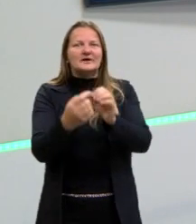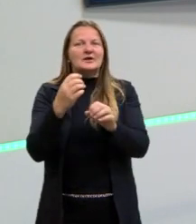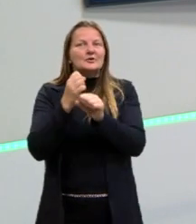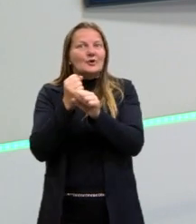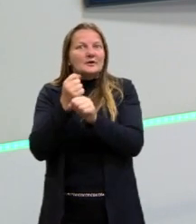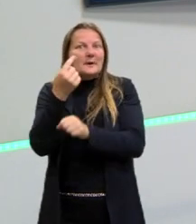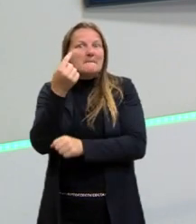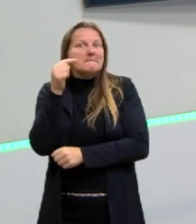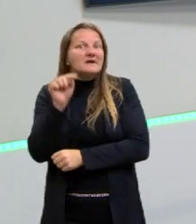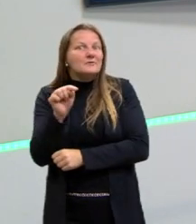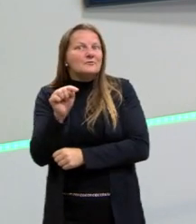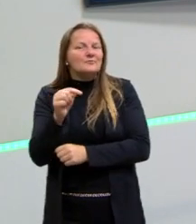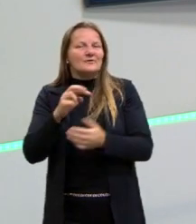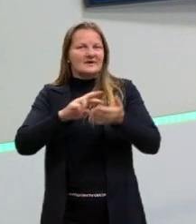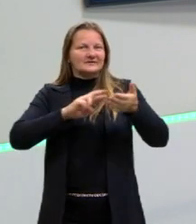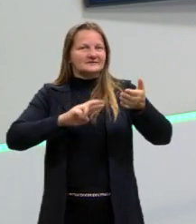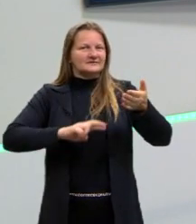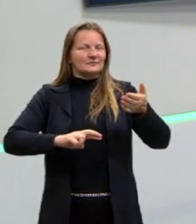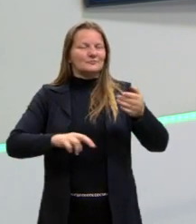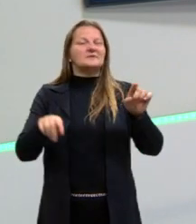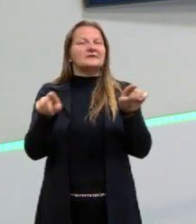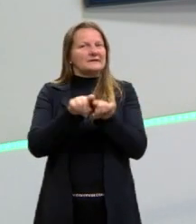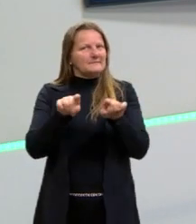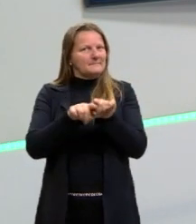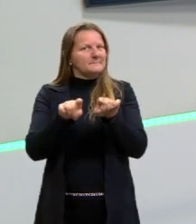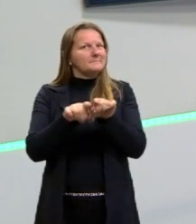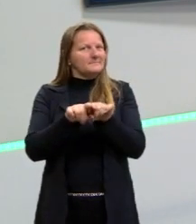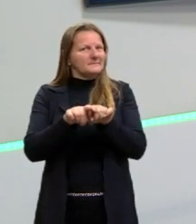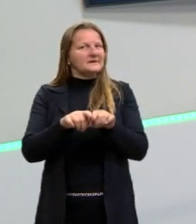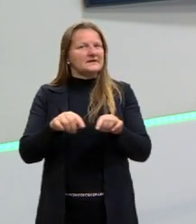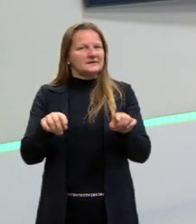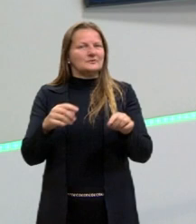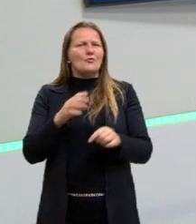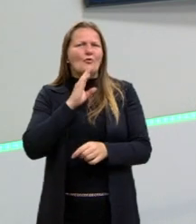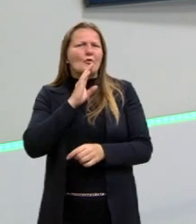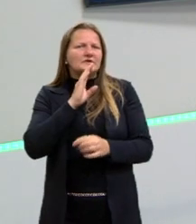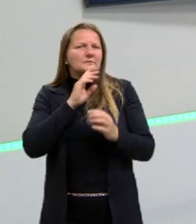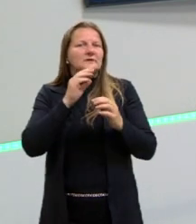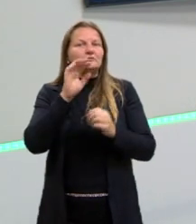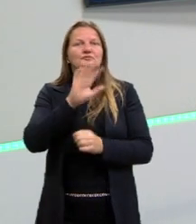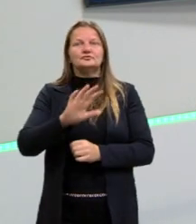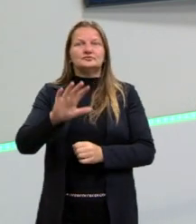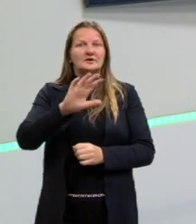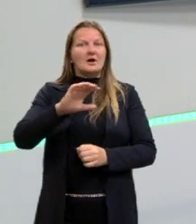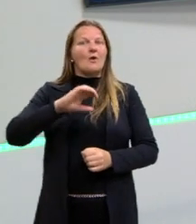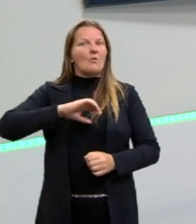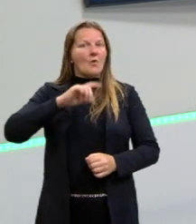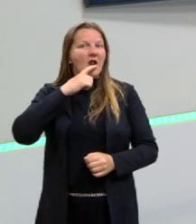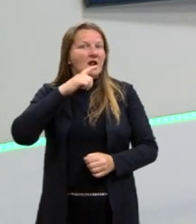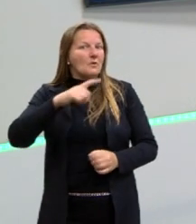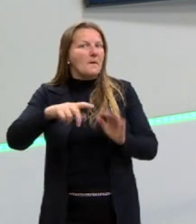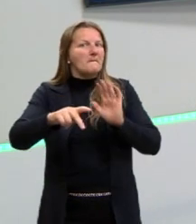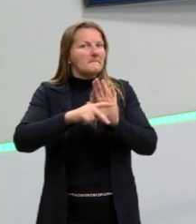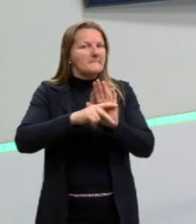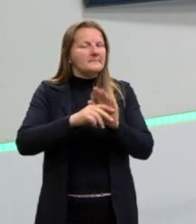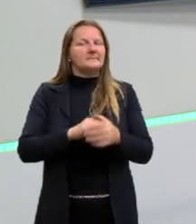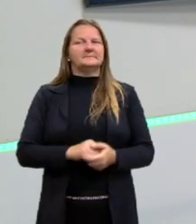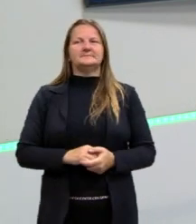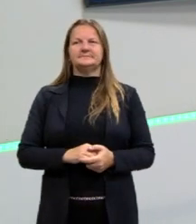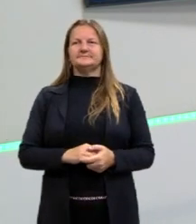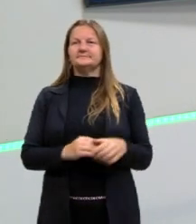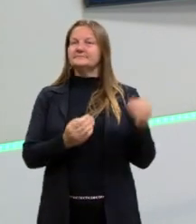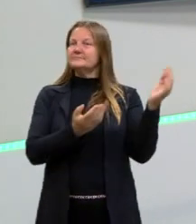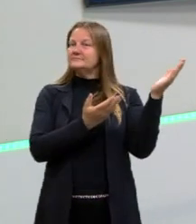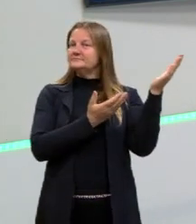da redação passa também por conhecimentos da nossa língua. E